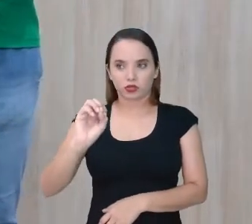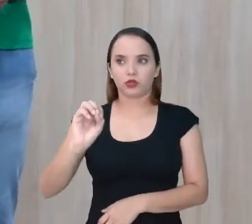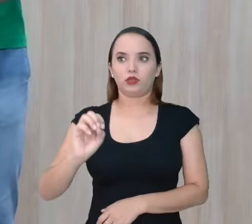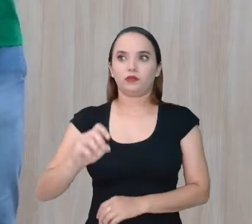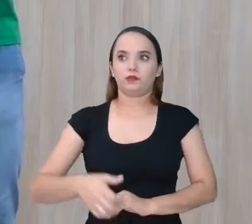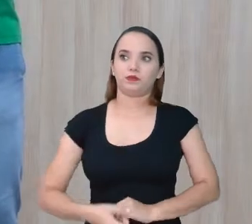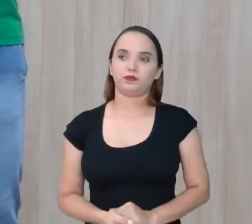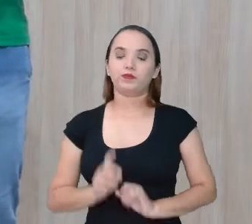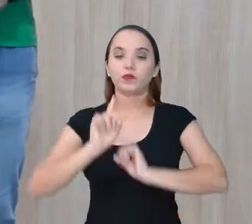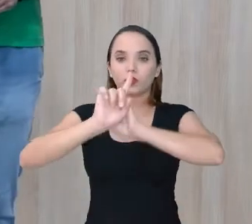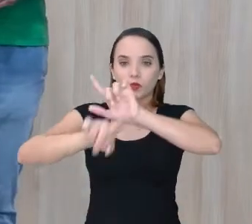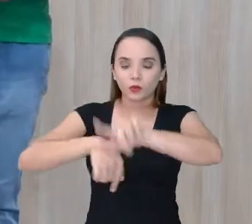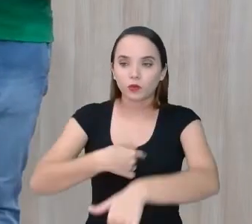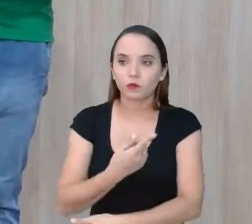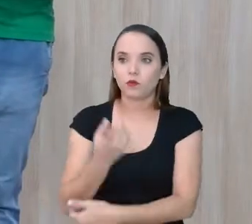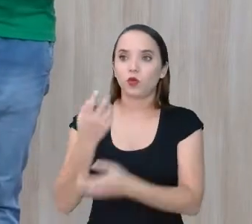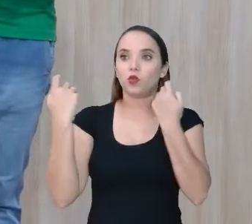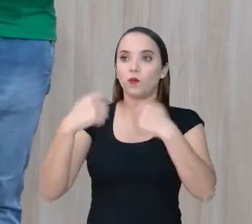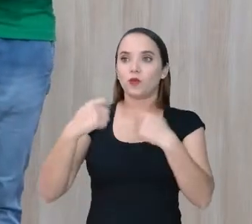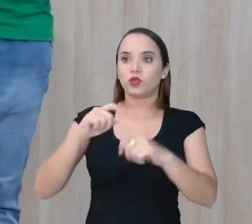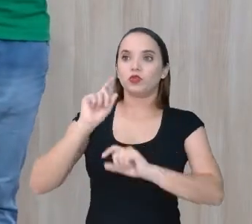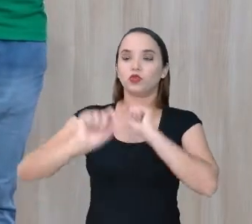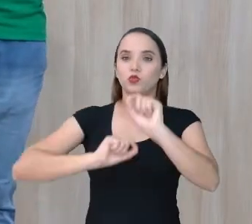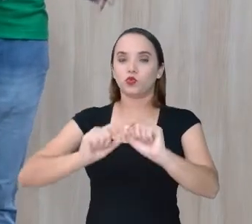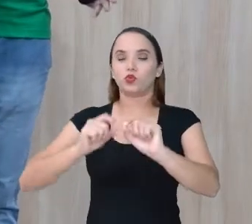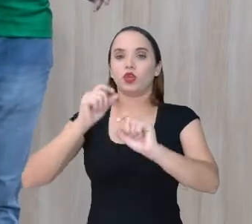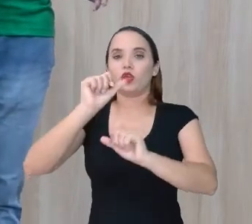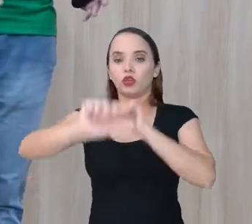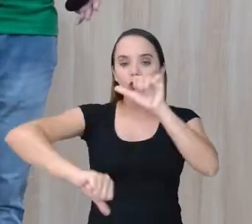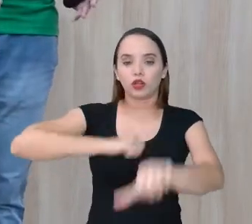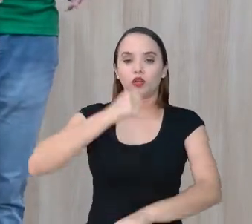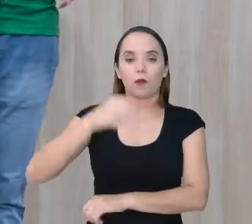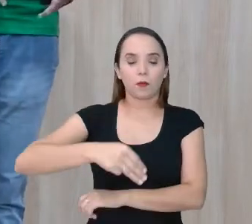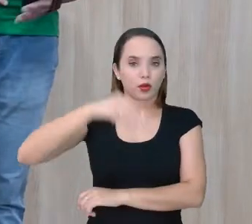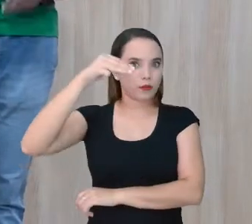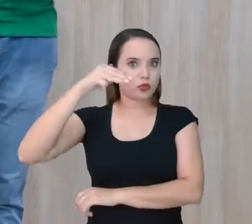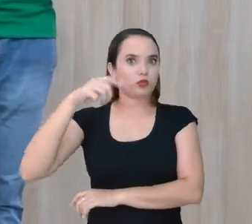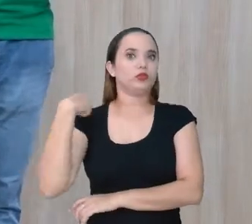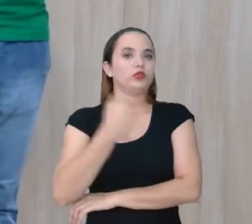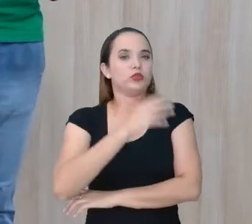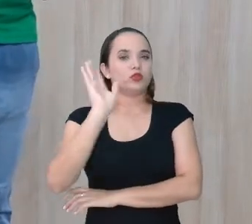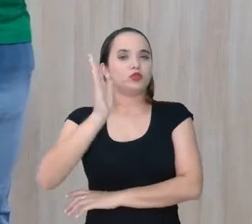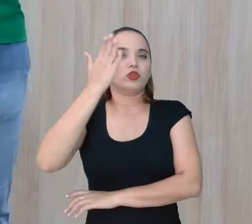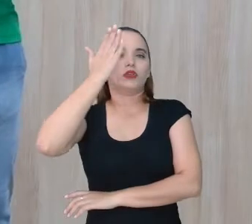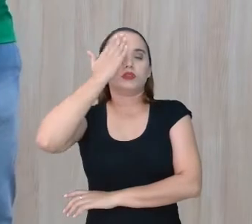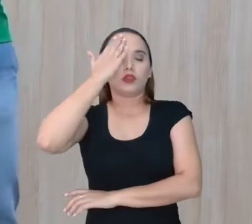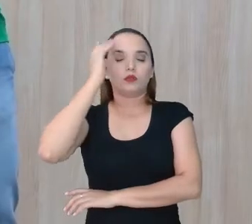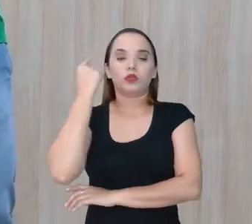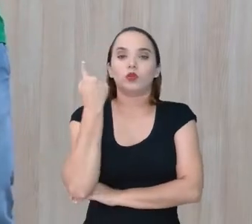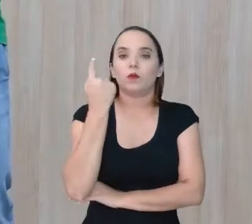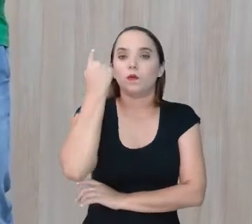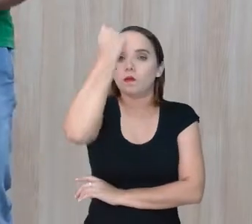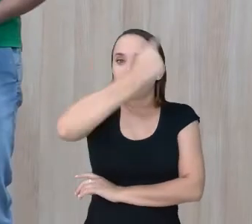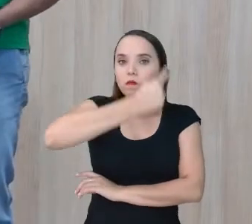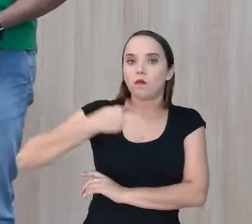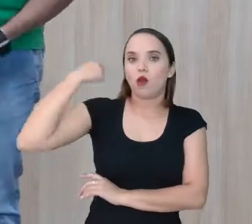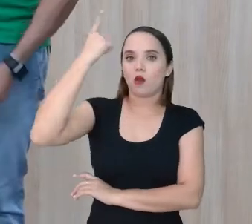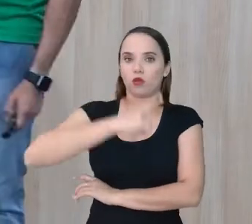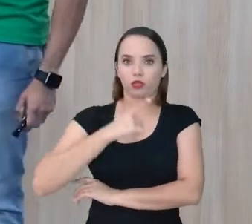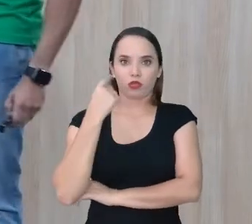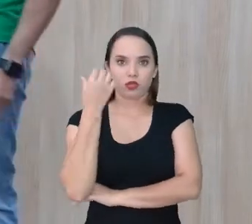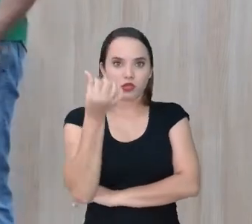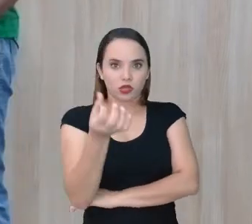8.760. Depois, preciso transformar para minutos. E a gente sabe aí que uma hora é composta por 60